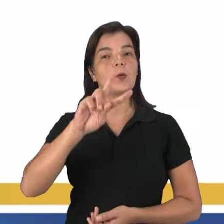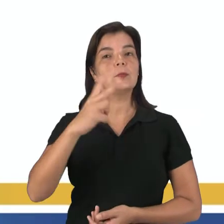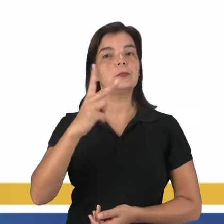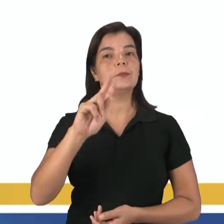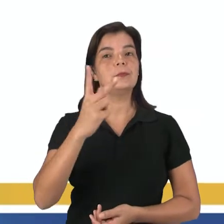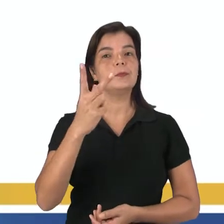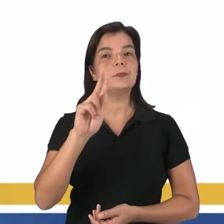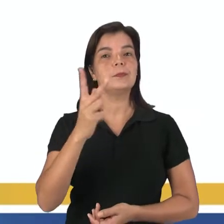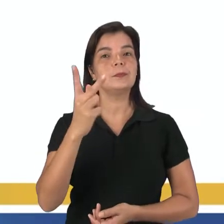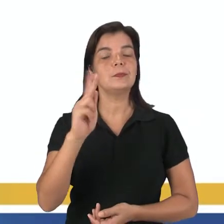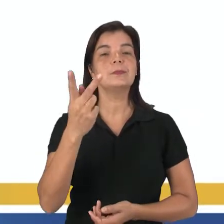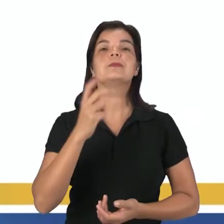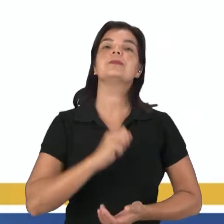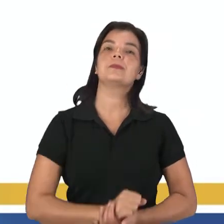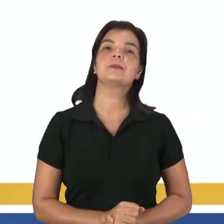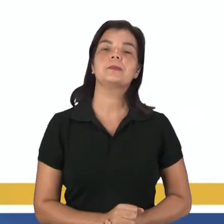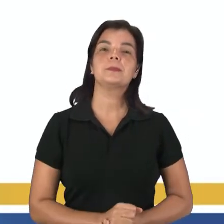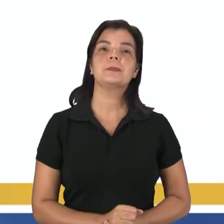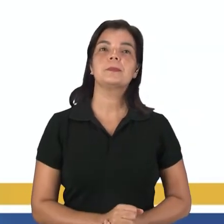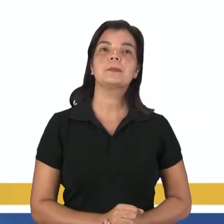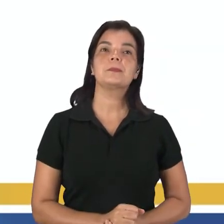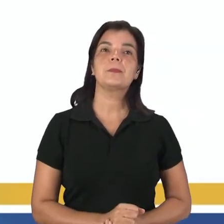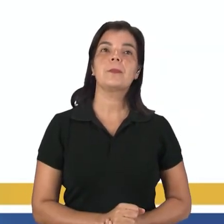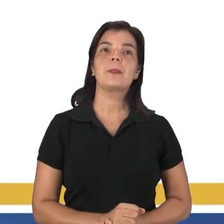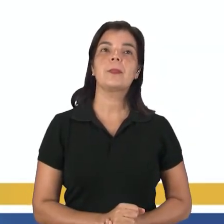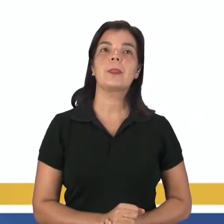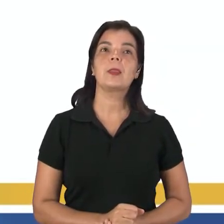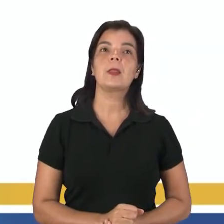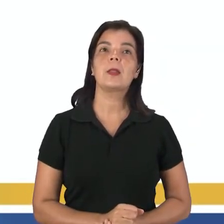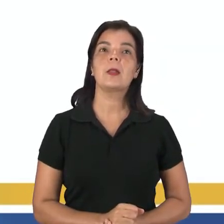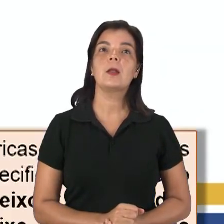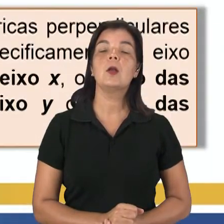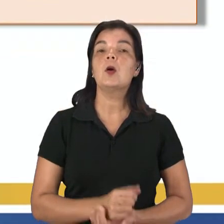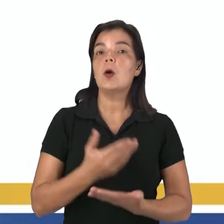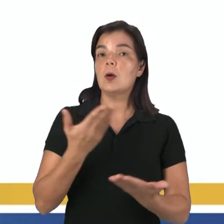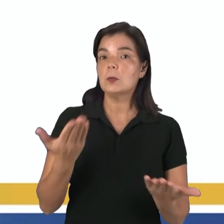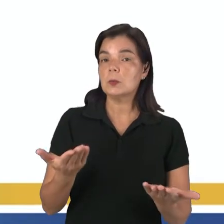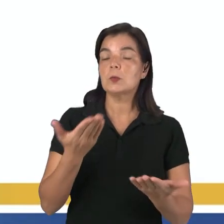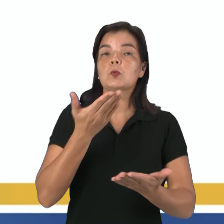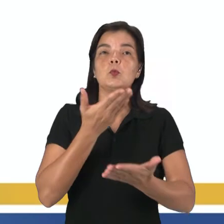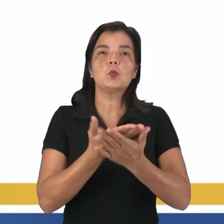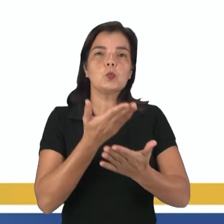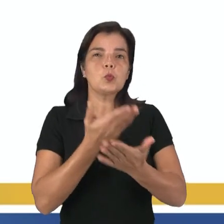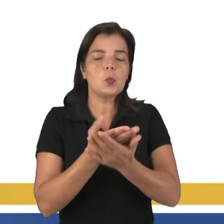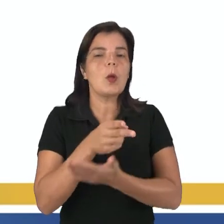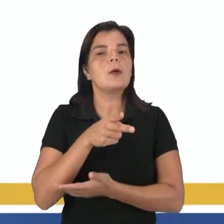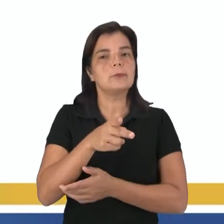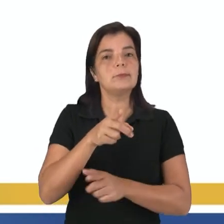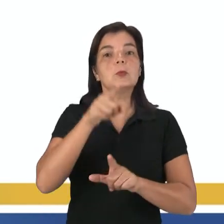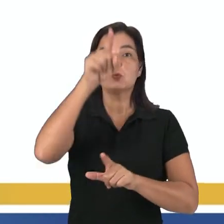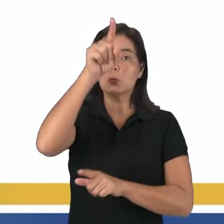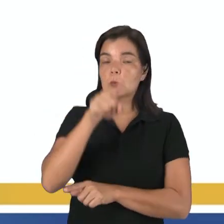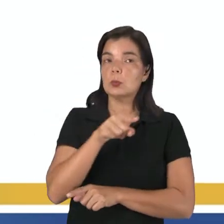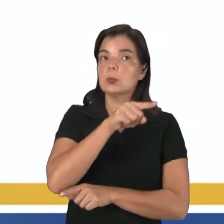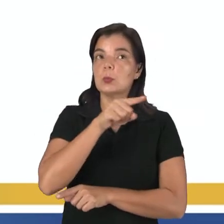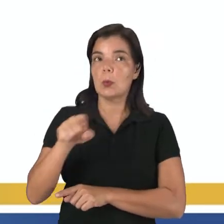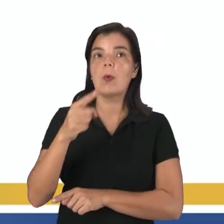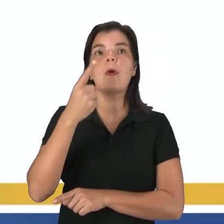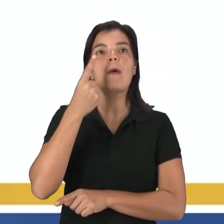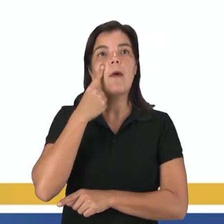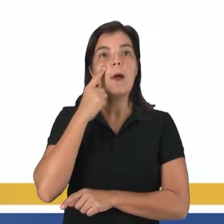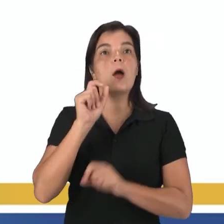Então esse ponto seria o ponto H muito bem bom então ainda sobre o plano cartesiano